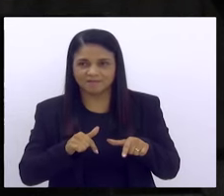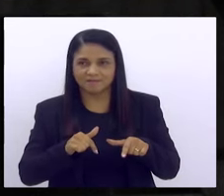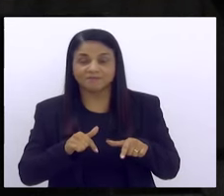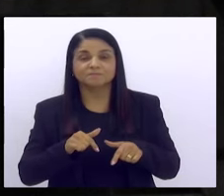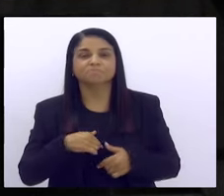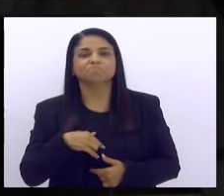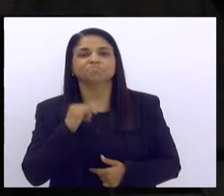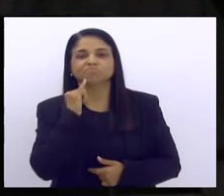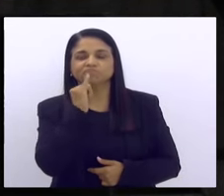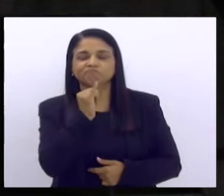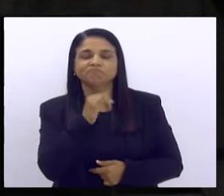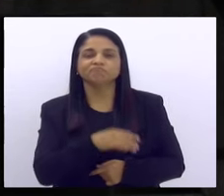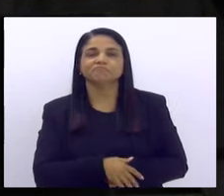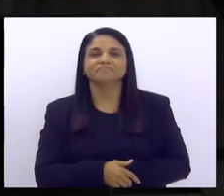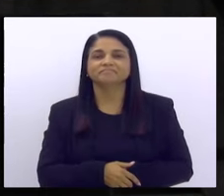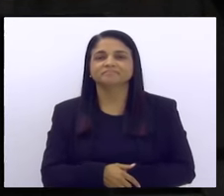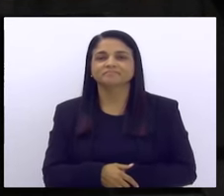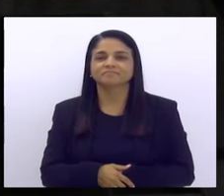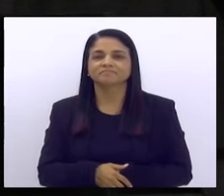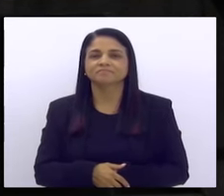o seguinte: